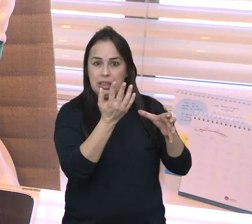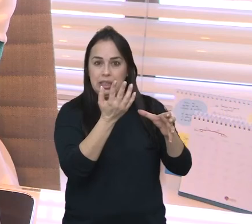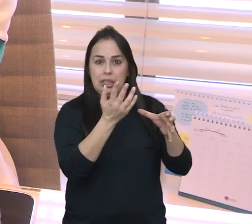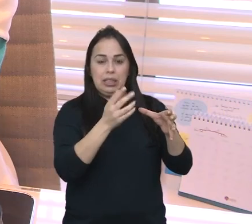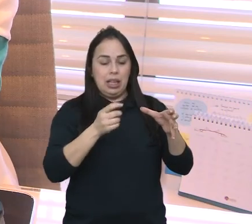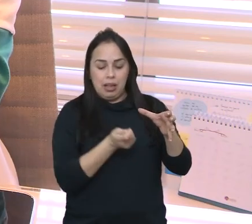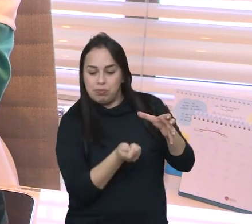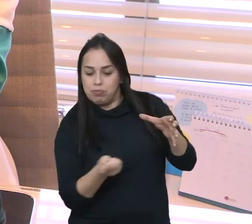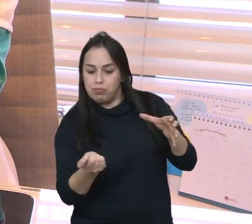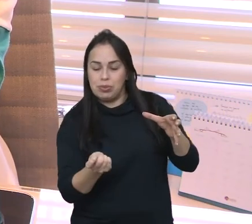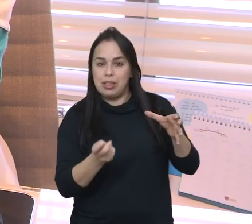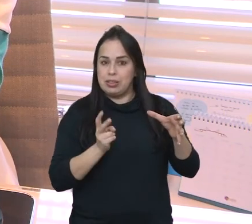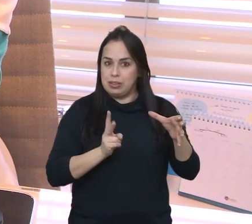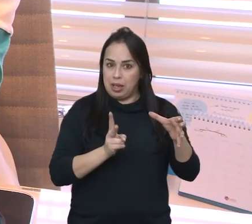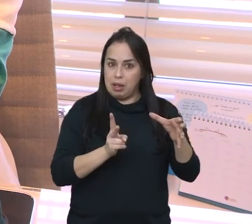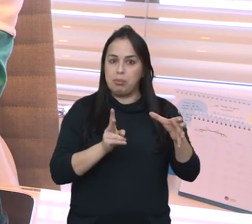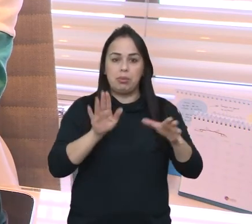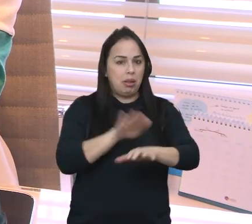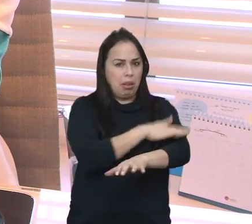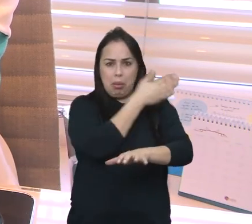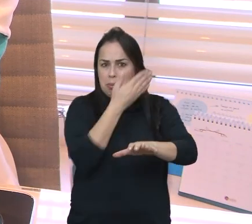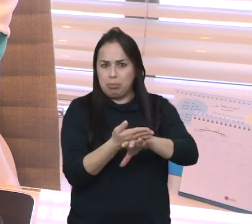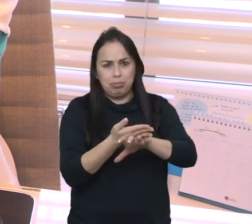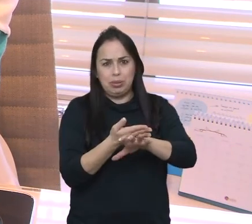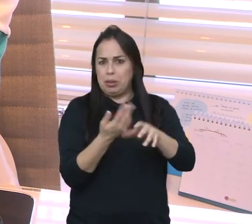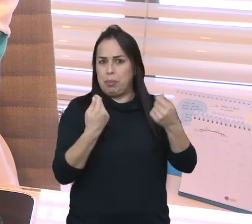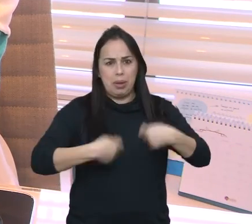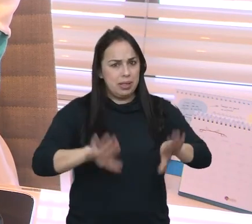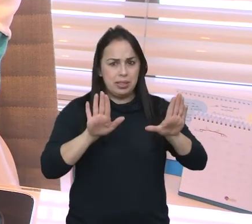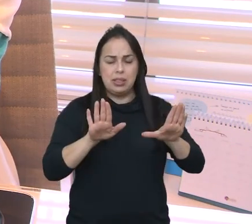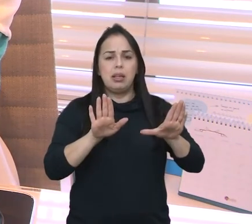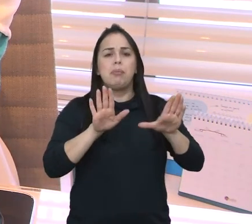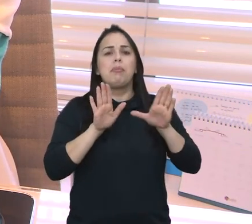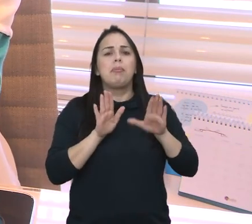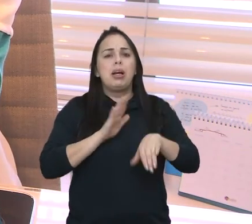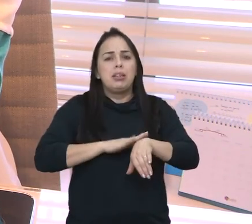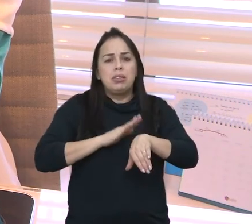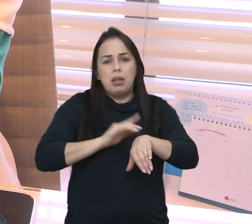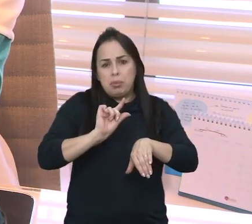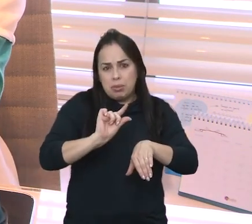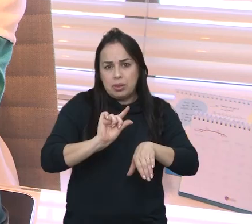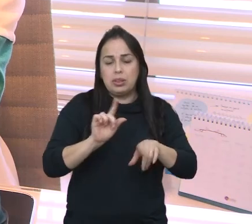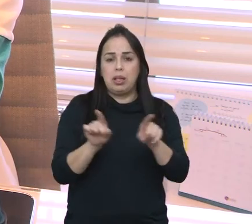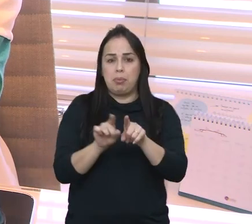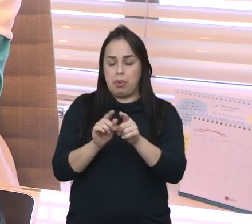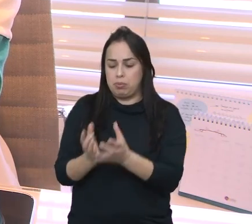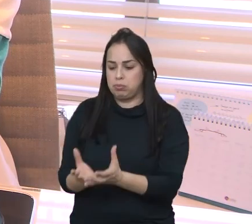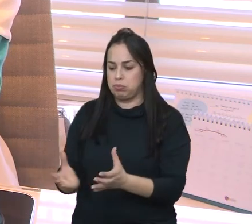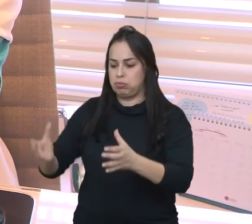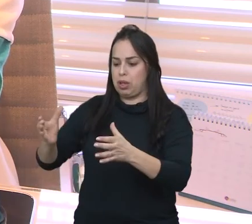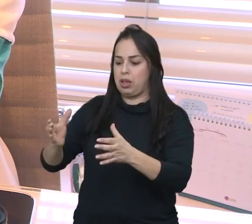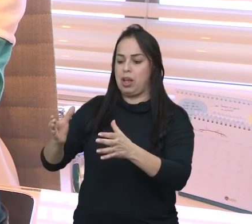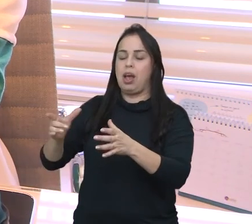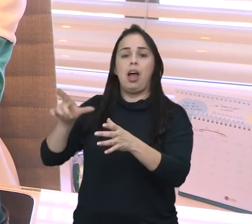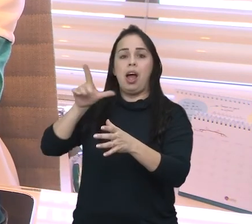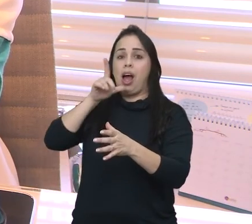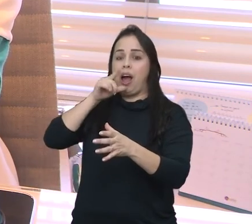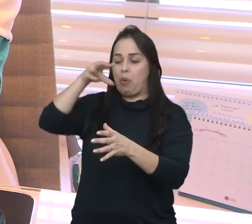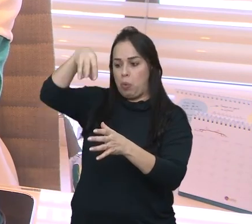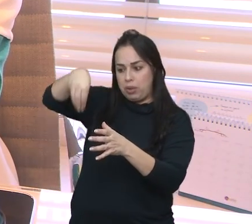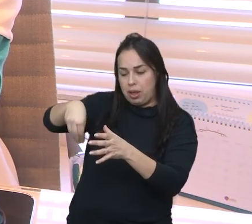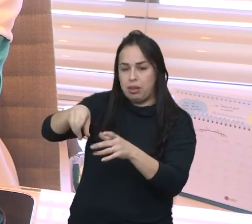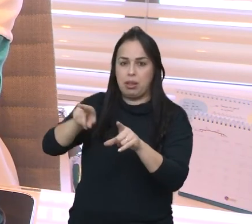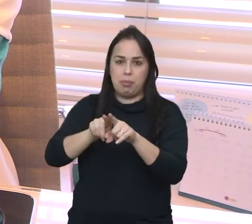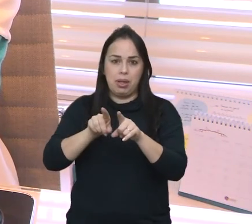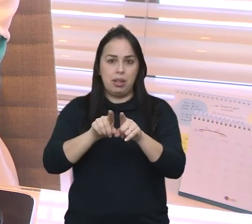tempo, mas a gente pode deixar ligado ele em uma certa quantidade de tempo no ambiente. Uso dos baldes, uso de